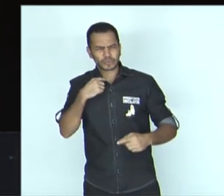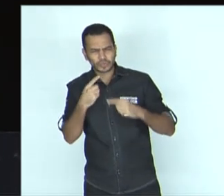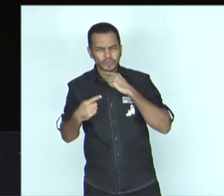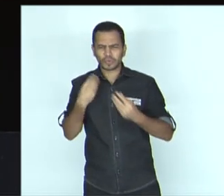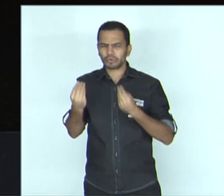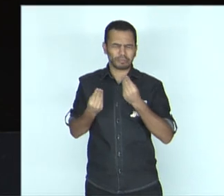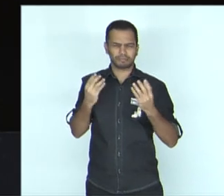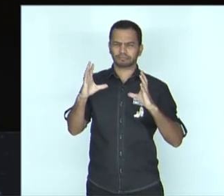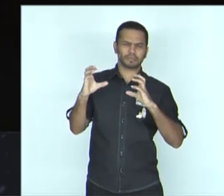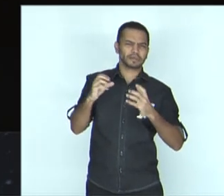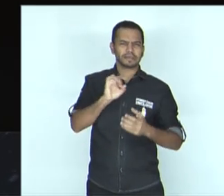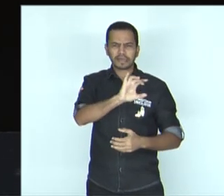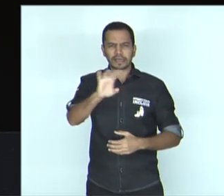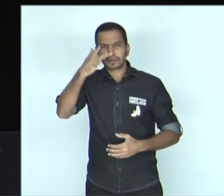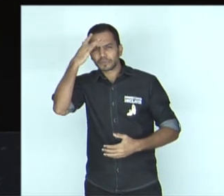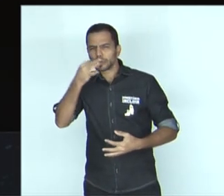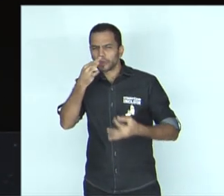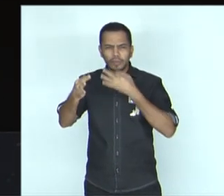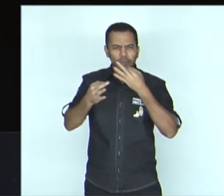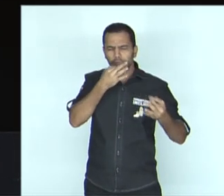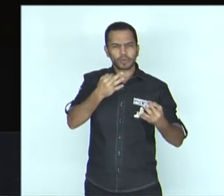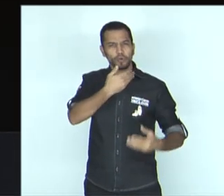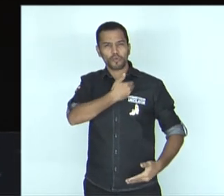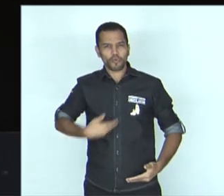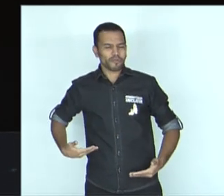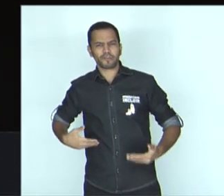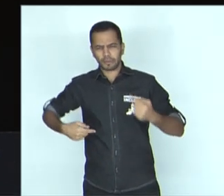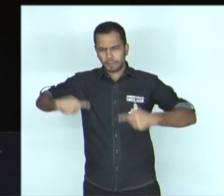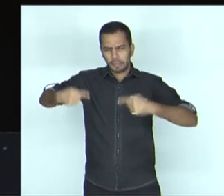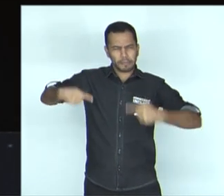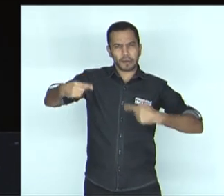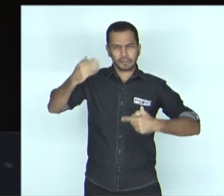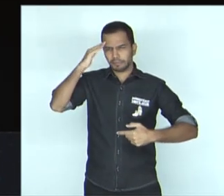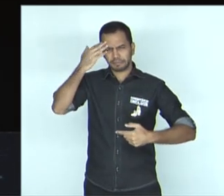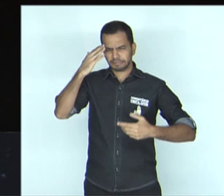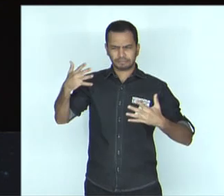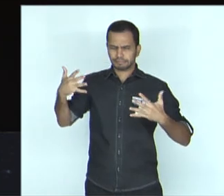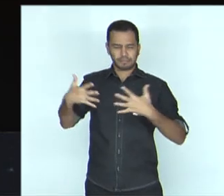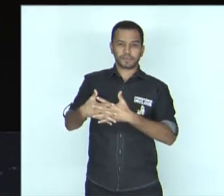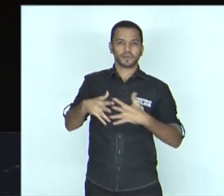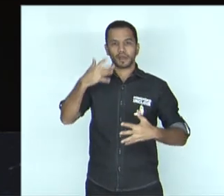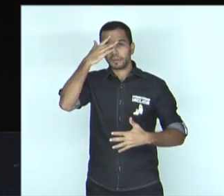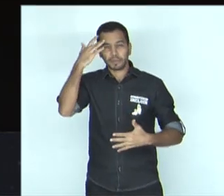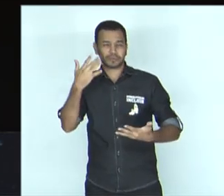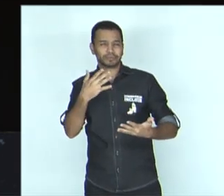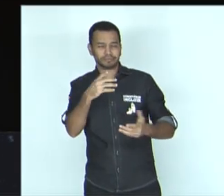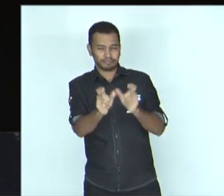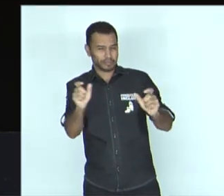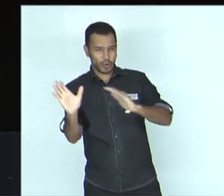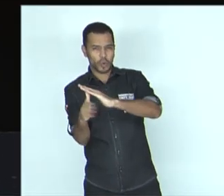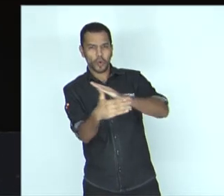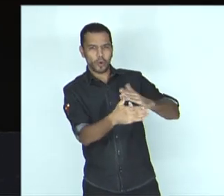maneira, um momento em que as autoridades não se entendem, um momento em que as pessoas usam disso até para roubar.